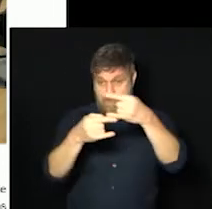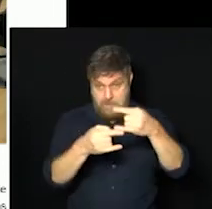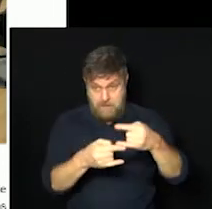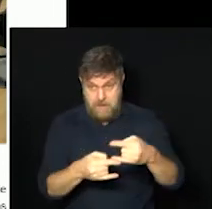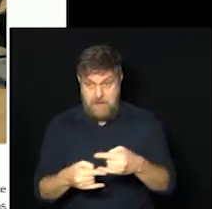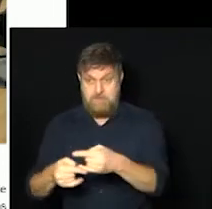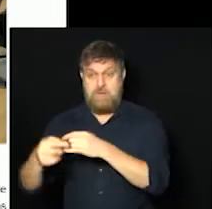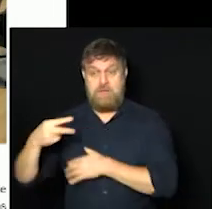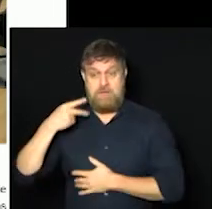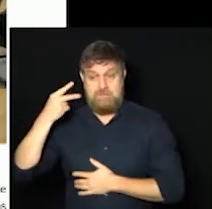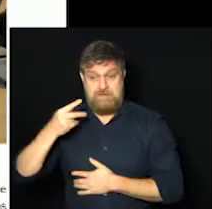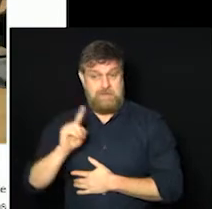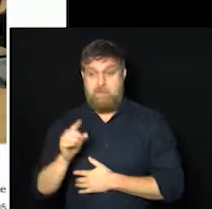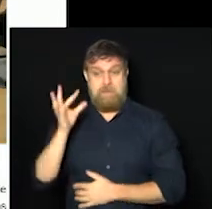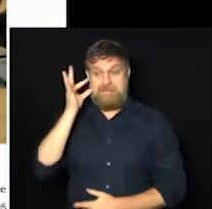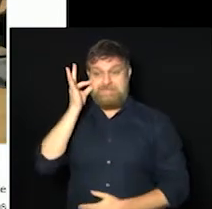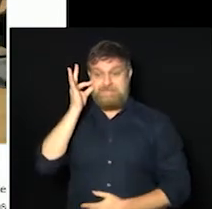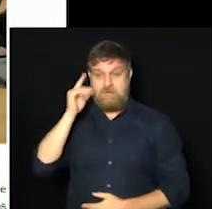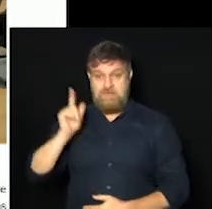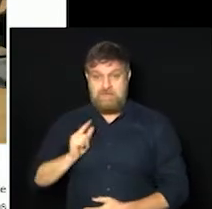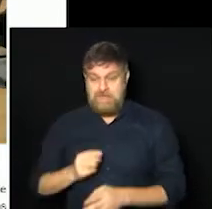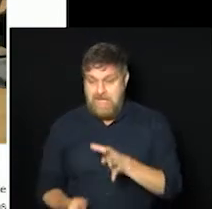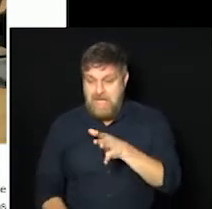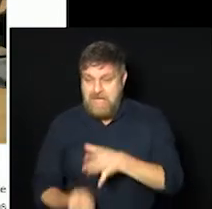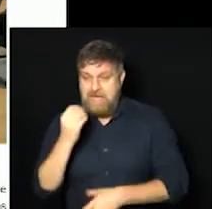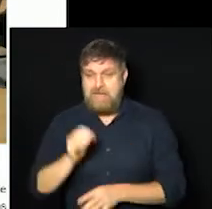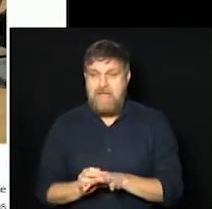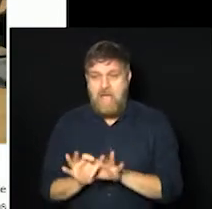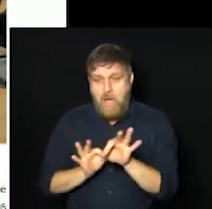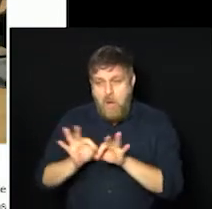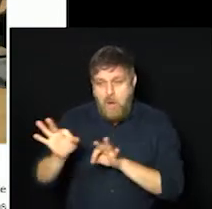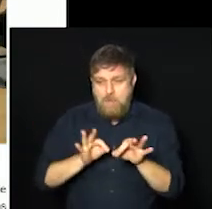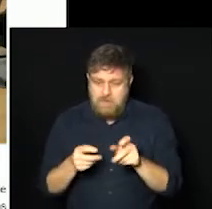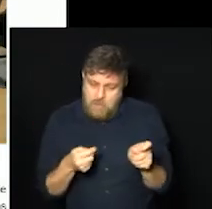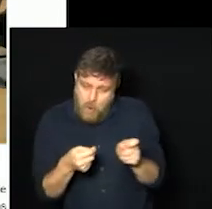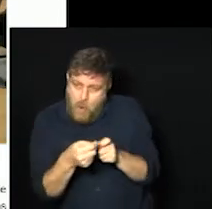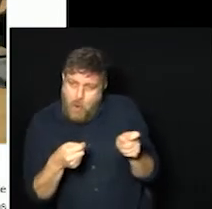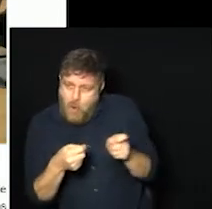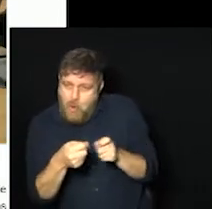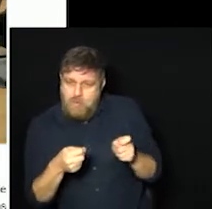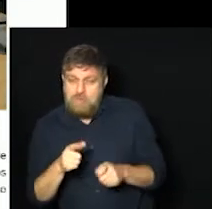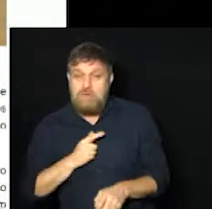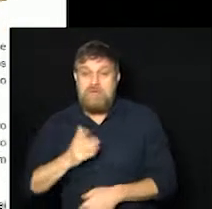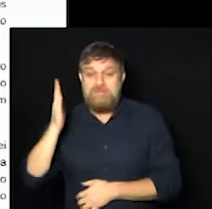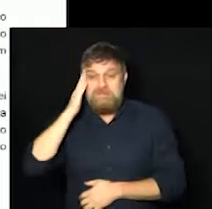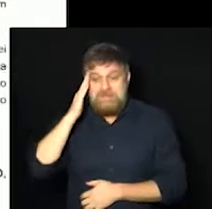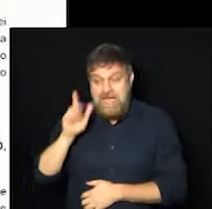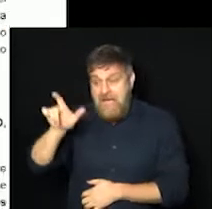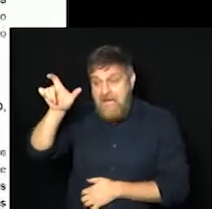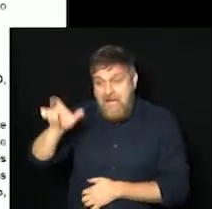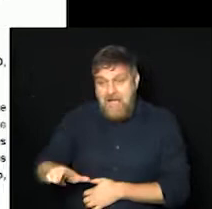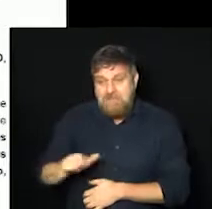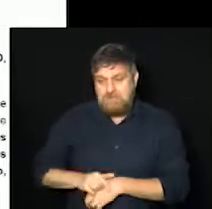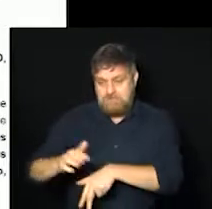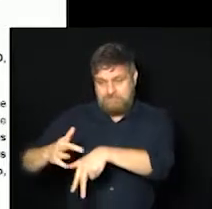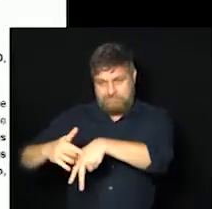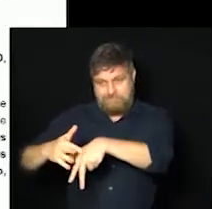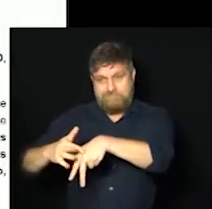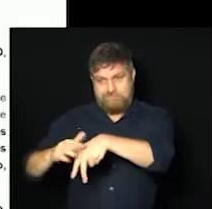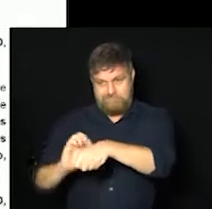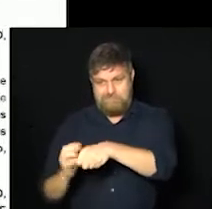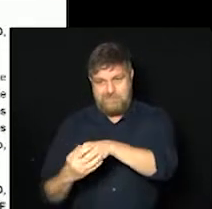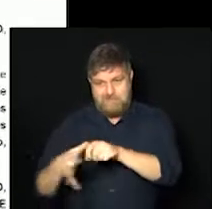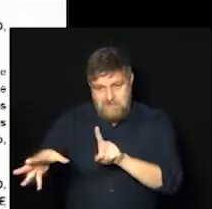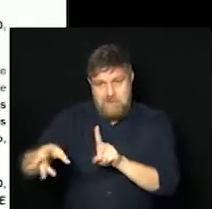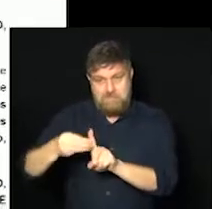de forma virtual, a criação do programa de monitoramento remoto para diagnosticados com Covid-19. Esse